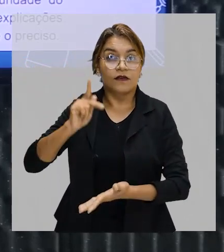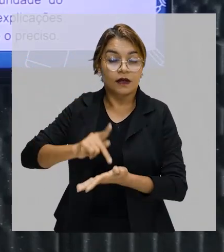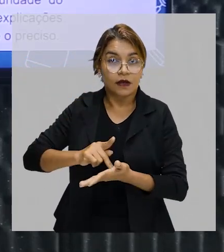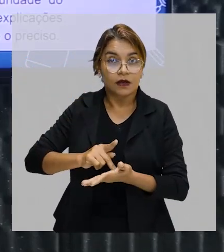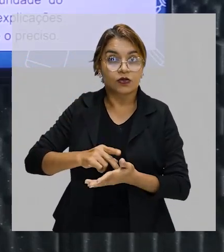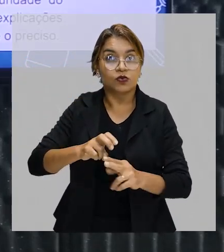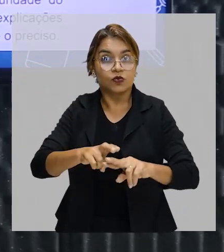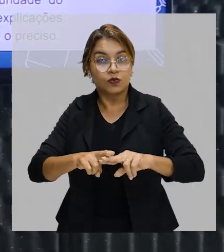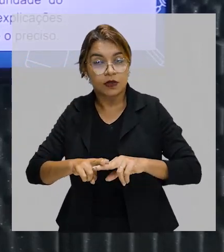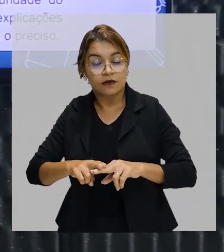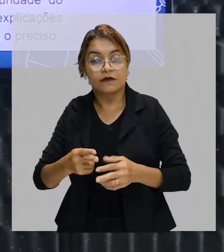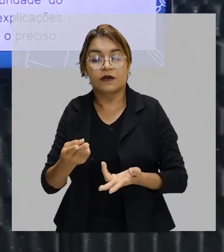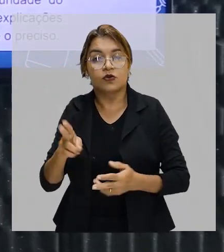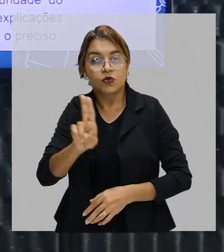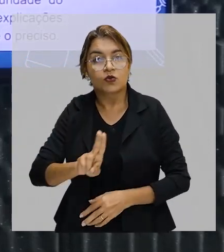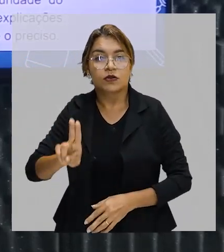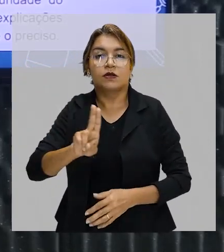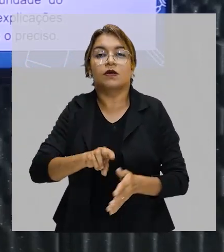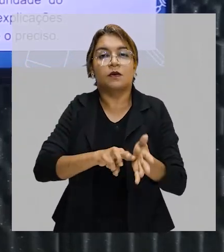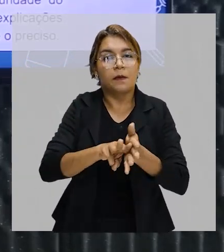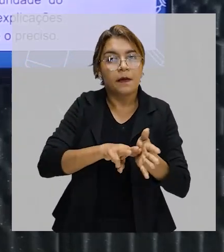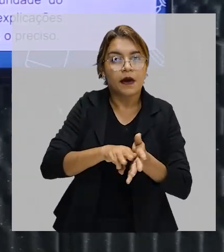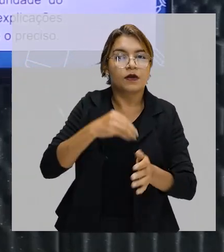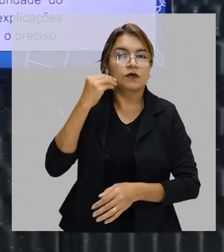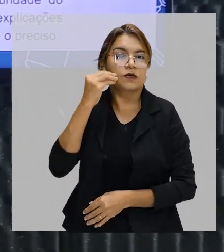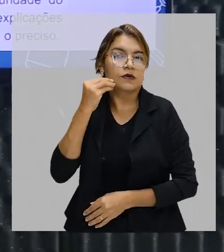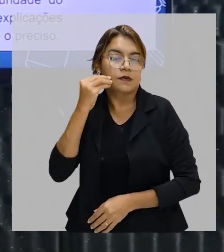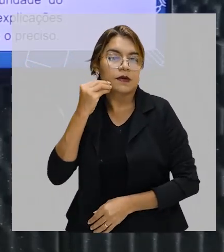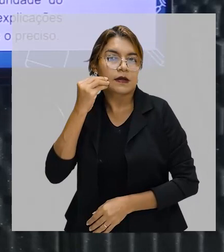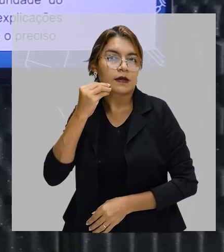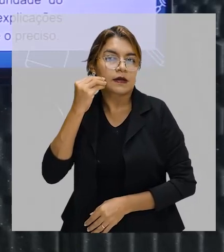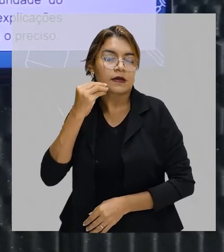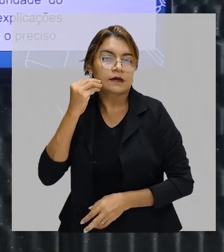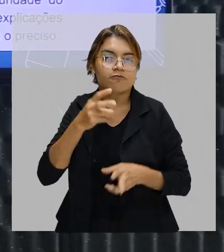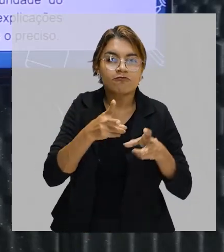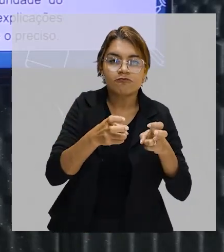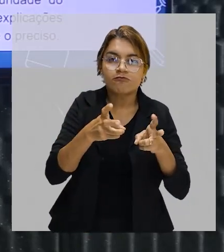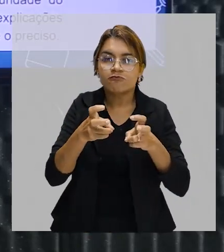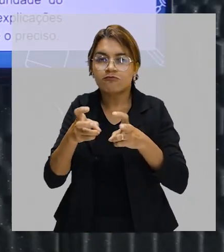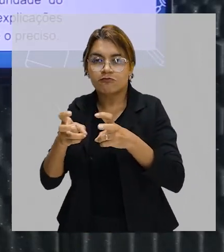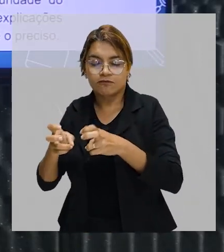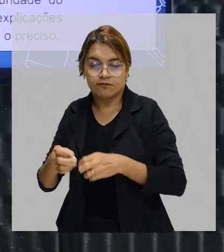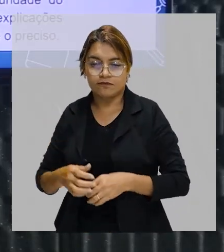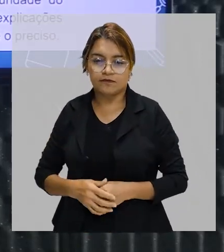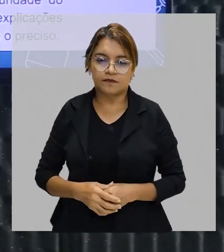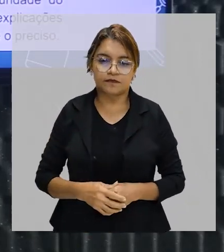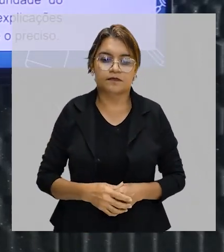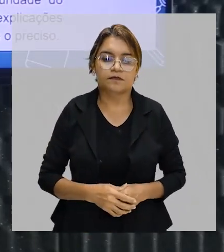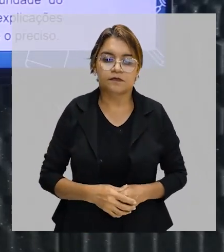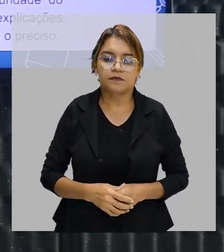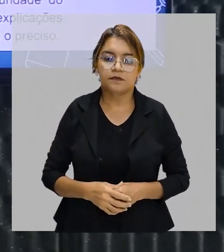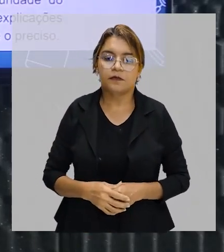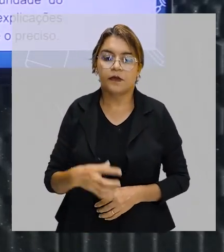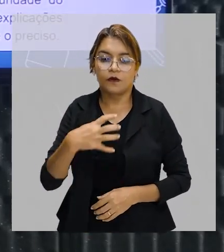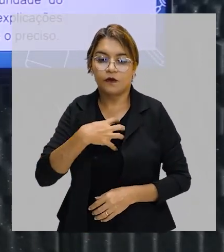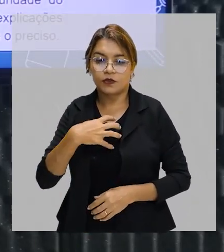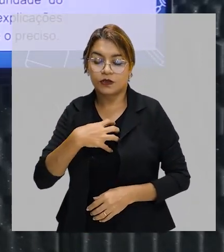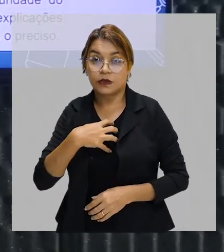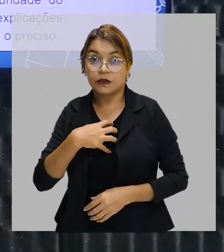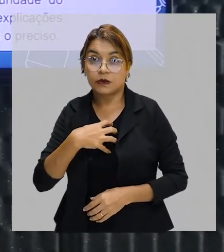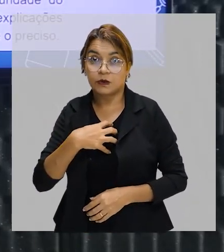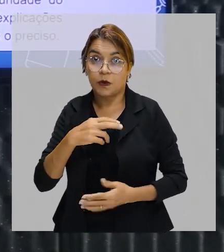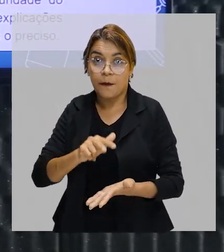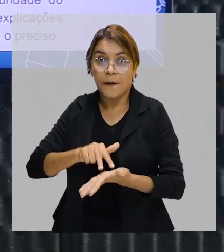método científico, através da experimentação, através da observação. O estado positivo,